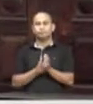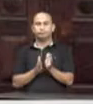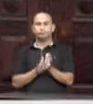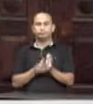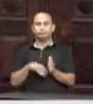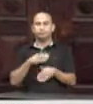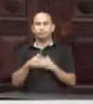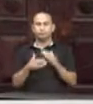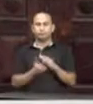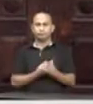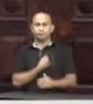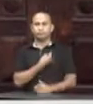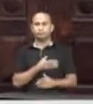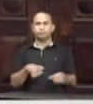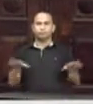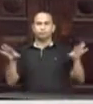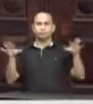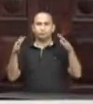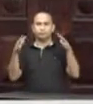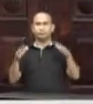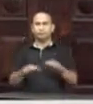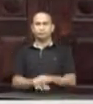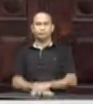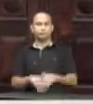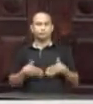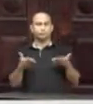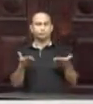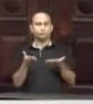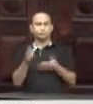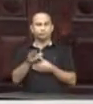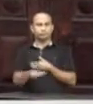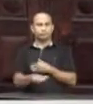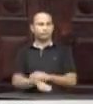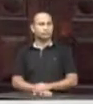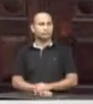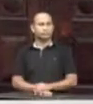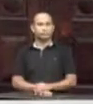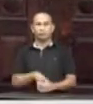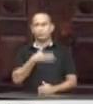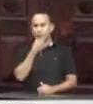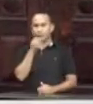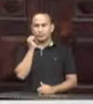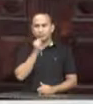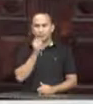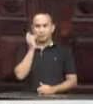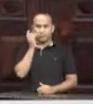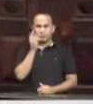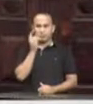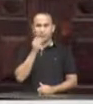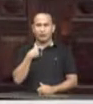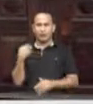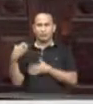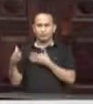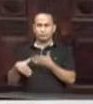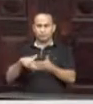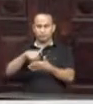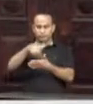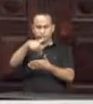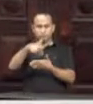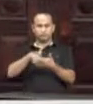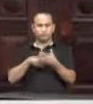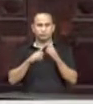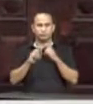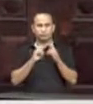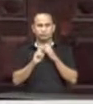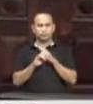e pela presença nas galerias na tarde de hoje. Senhoras e senhores deputados, eu subo à tribuna para discutir o